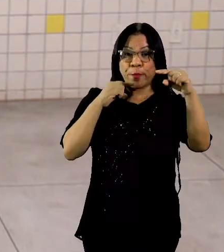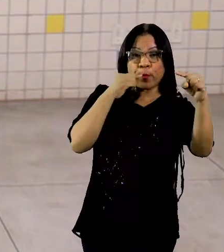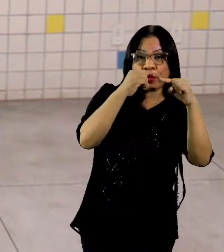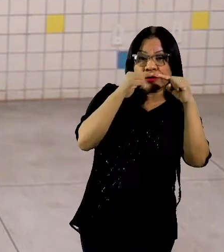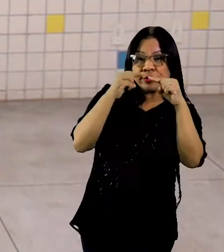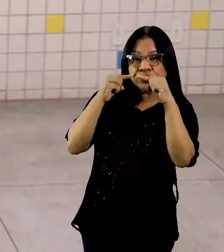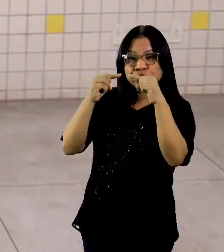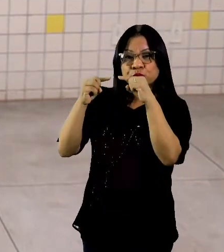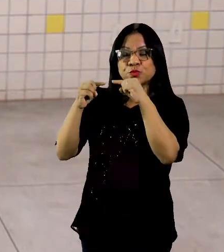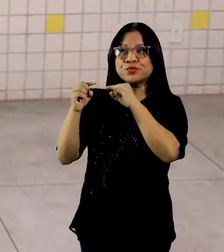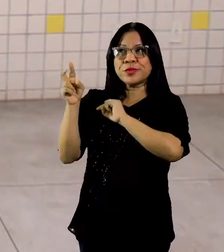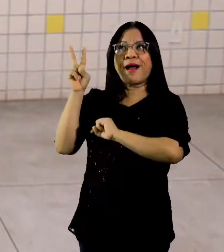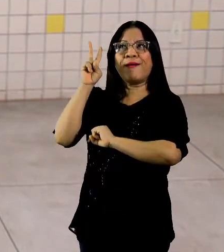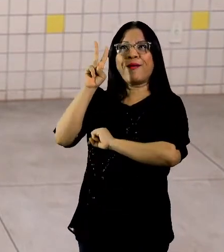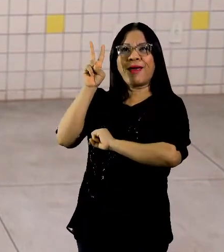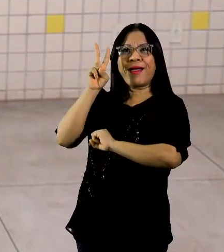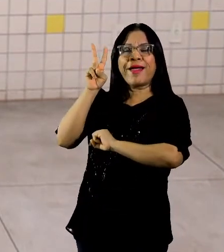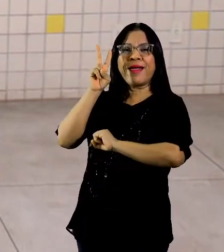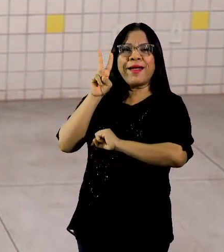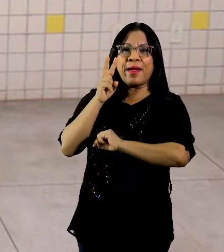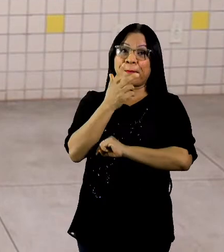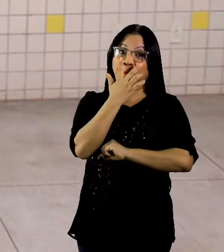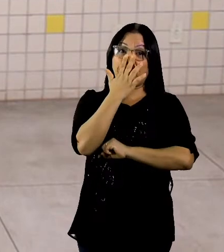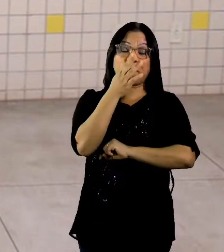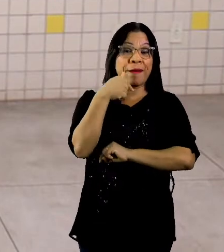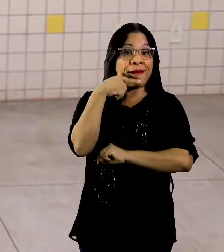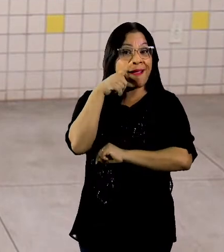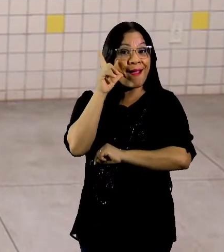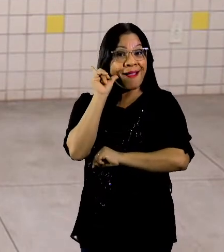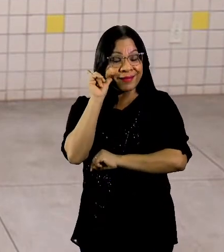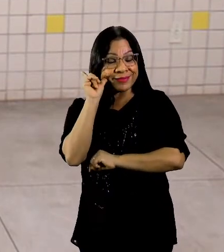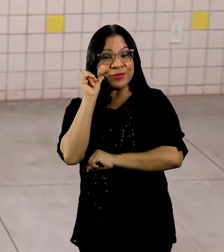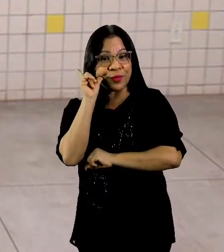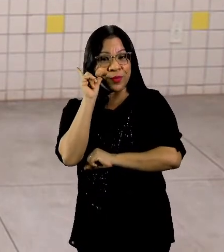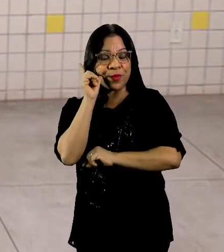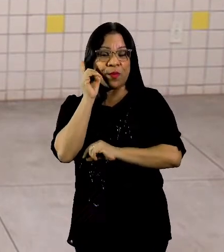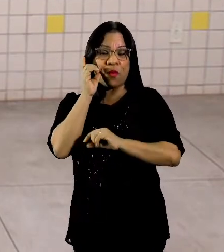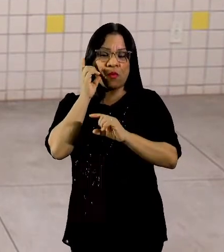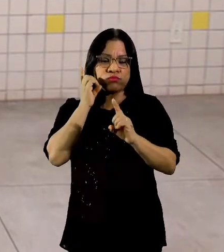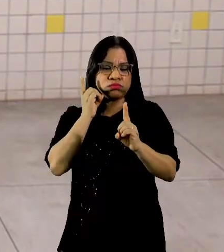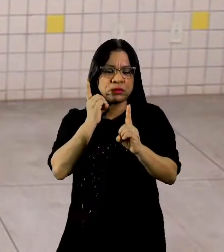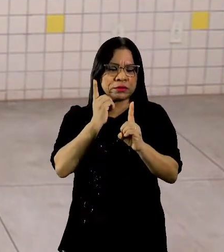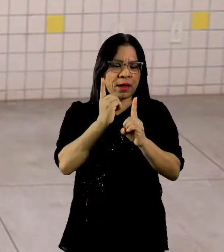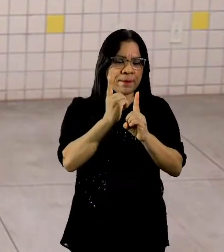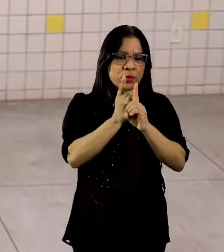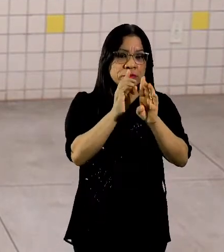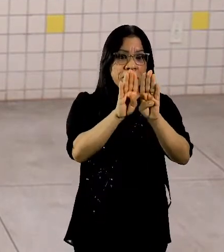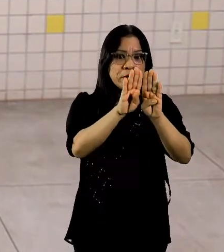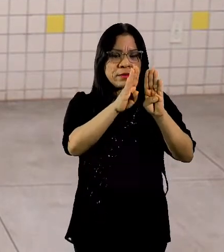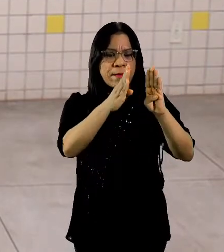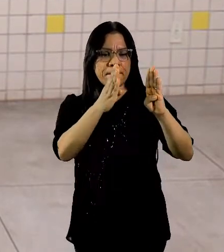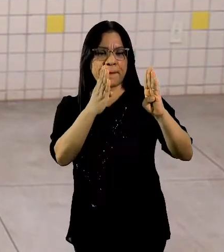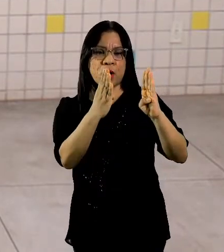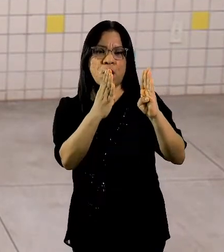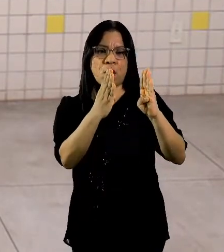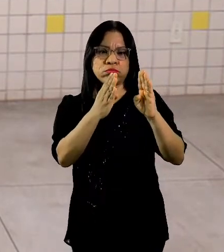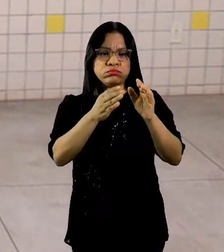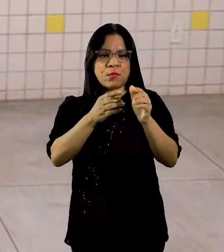Lembro-me dele como se fosse ontem, aproximando-se da porta da estalagem, seguido por um jovem